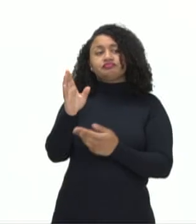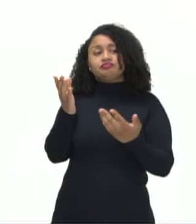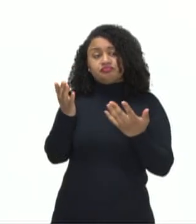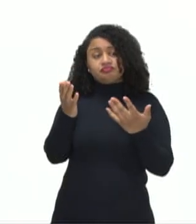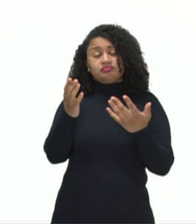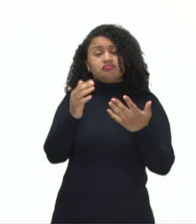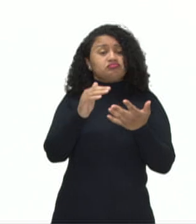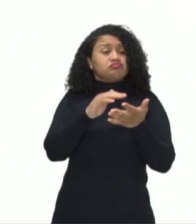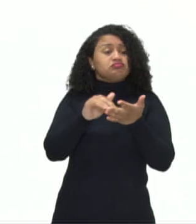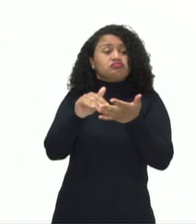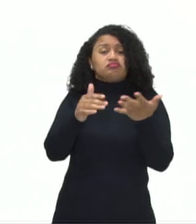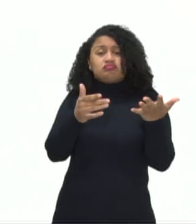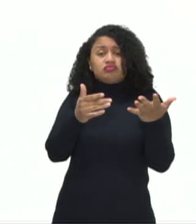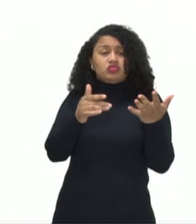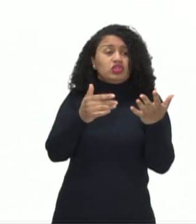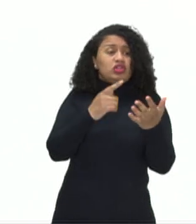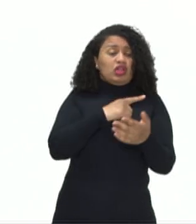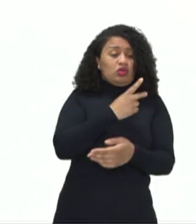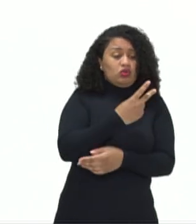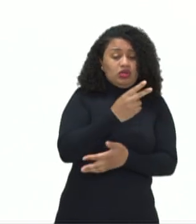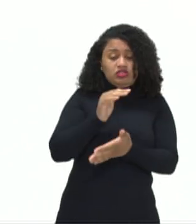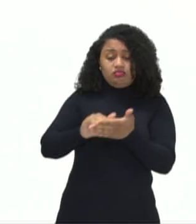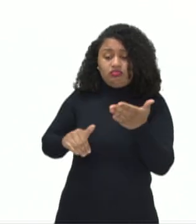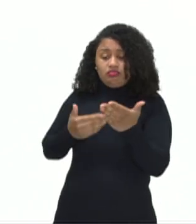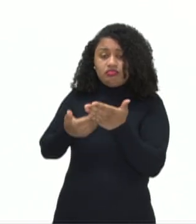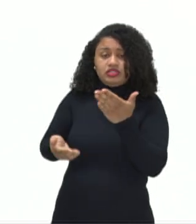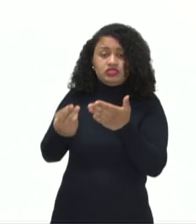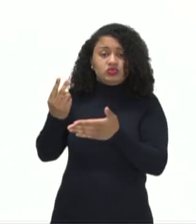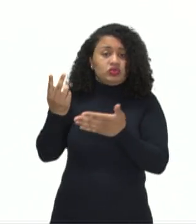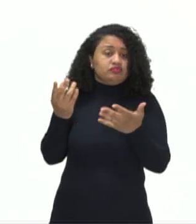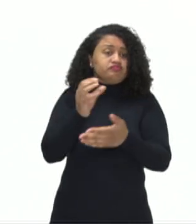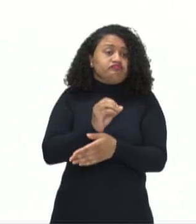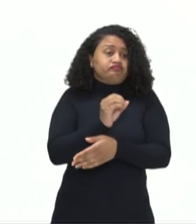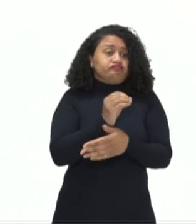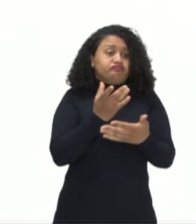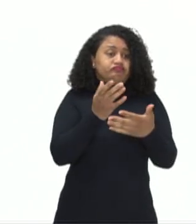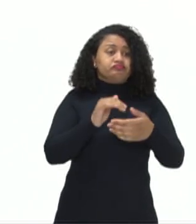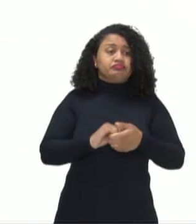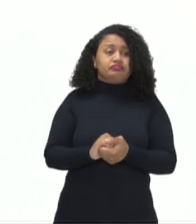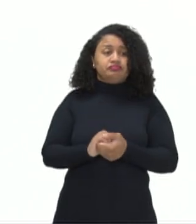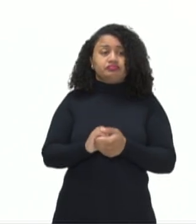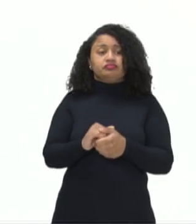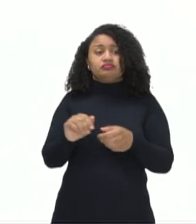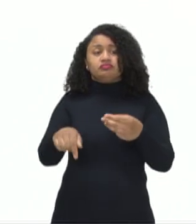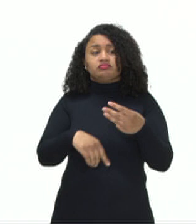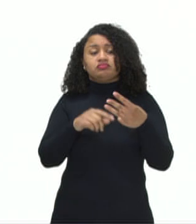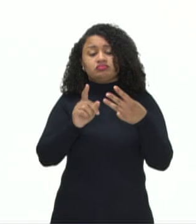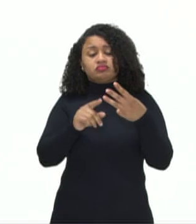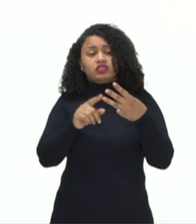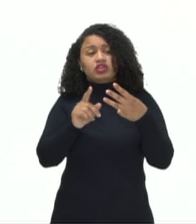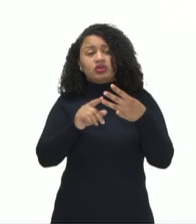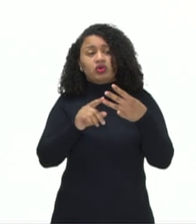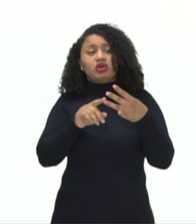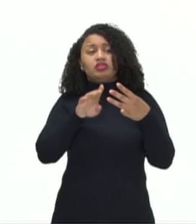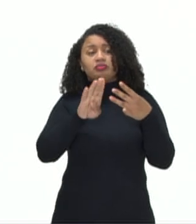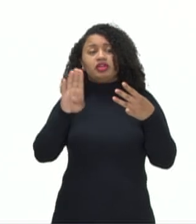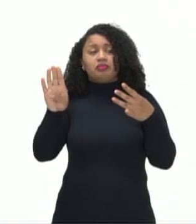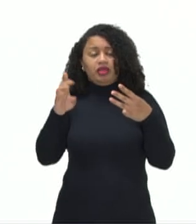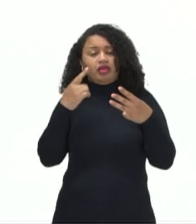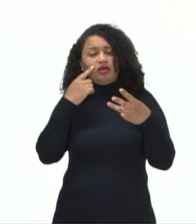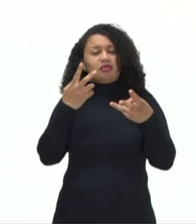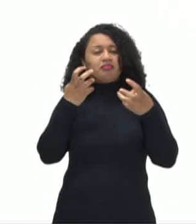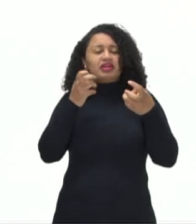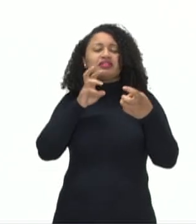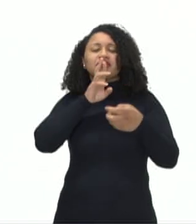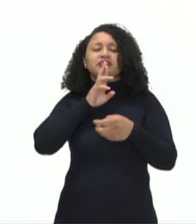menos 2AB, tem 2, perdeu 2, ficou com 0, certo? E menos 2B com mais